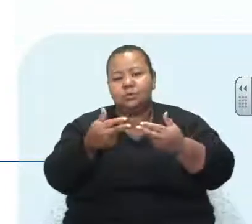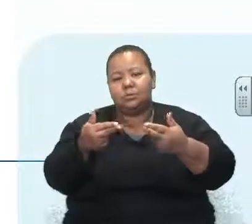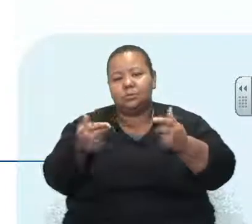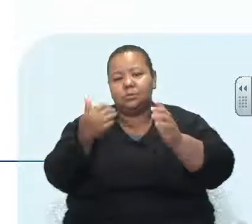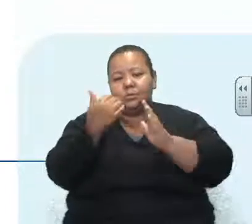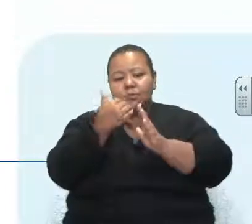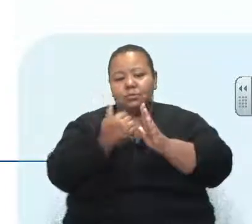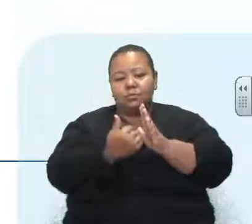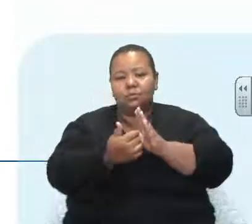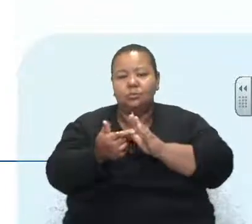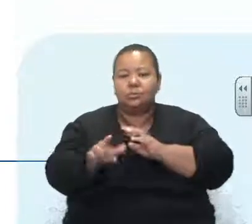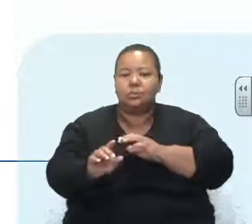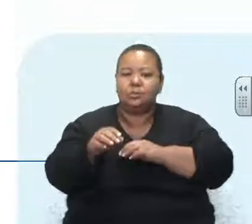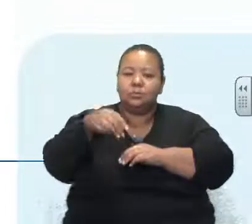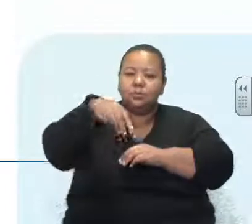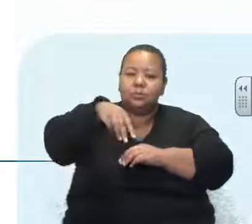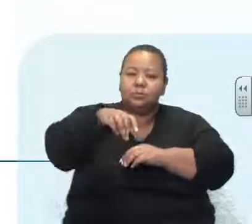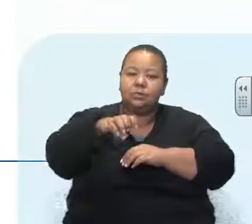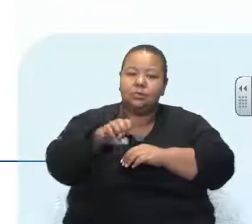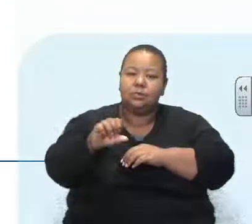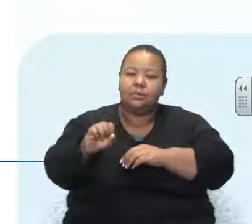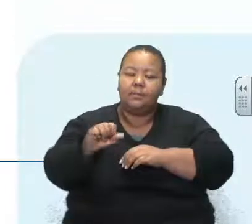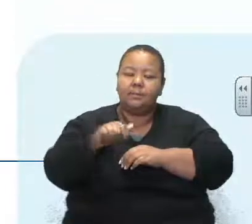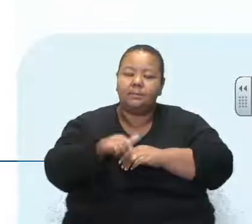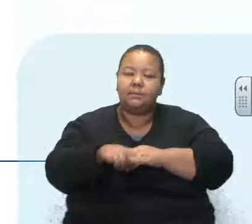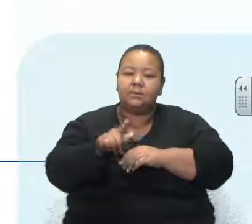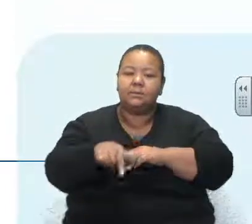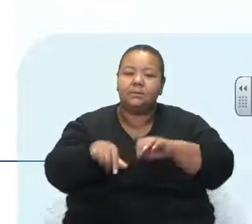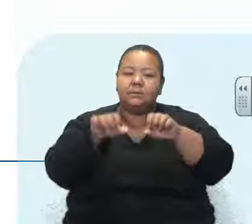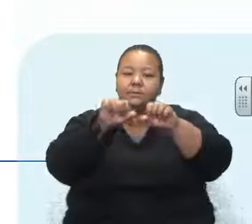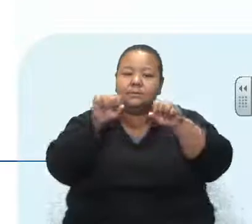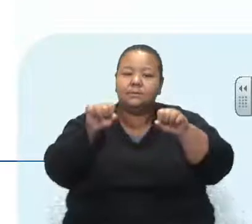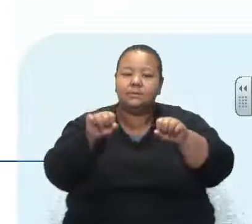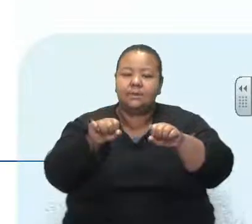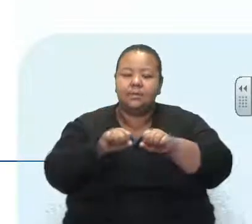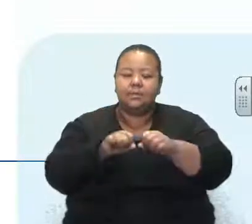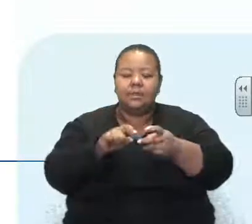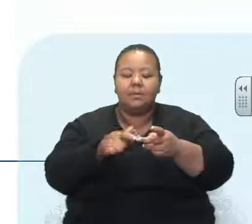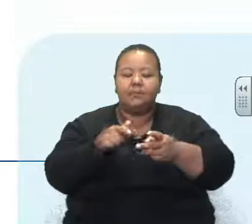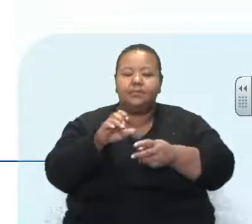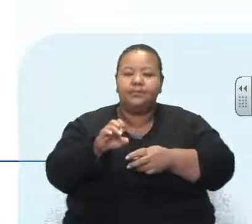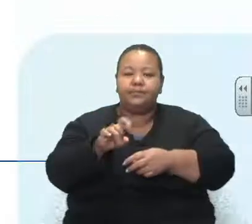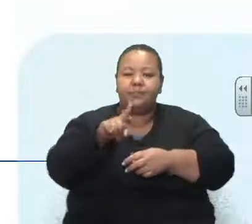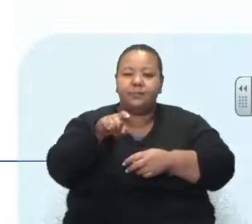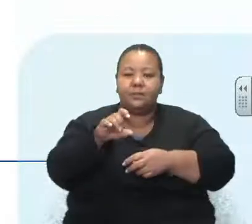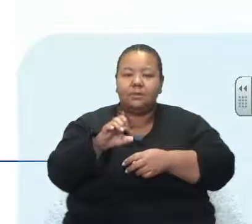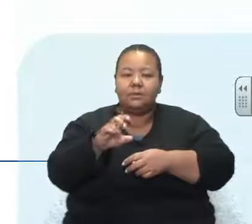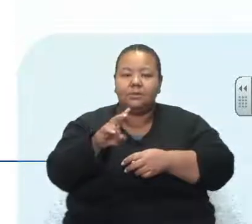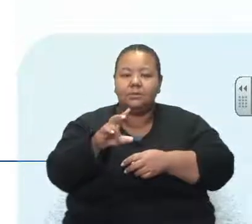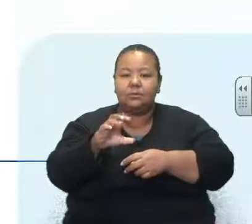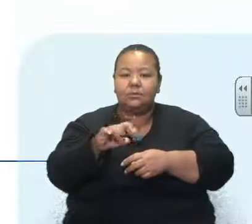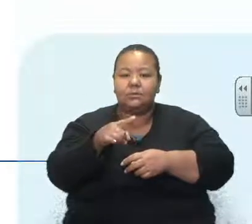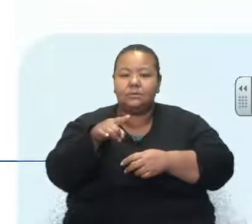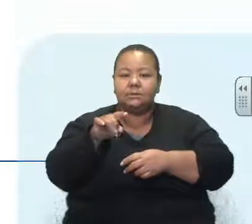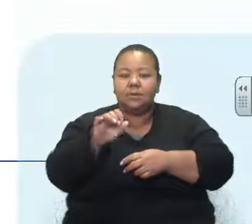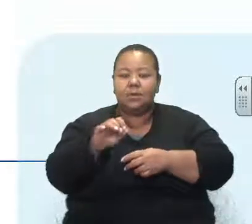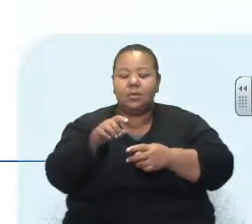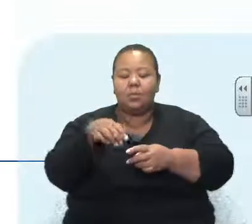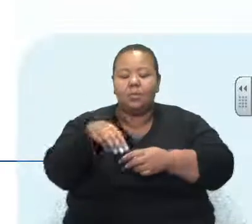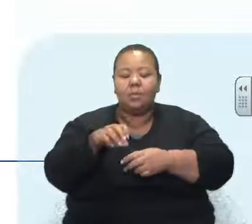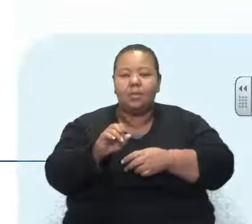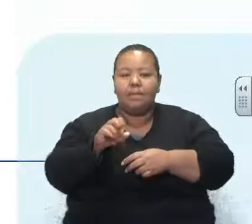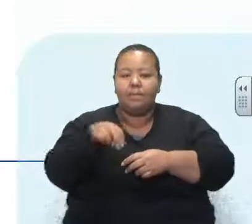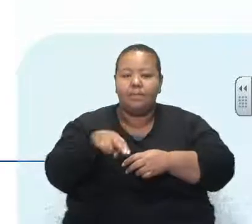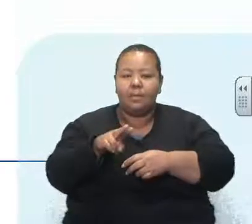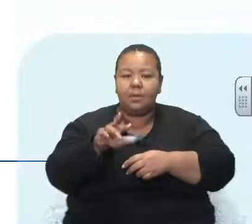Meu MES. Meu sistema de execução de manufatura é aquele sistema de execução da manufatura que vai gerar